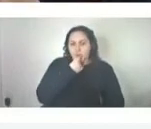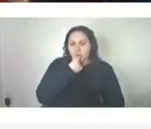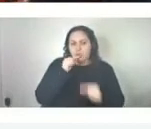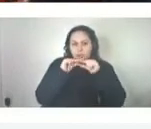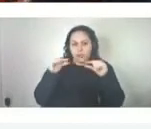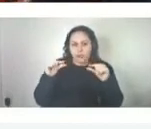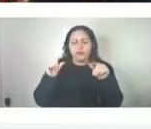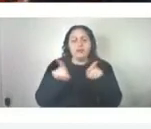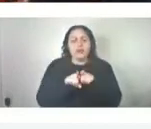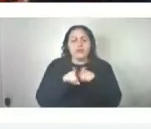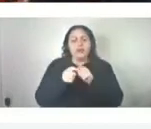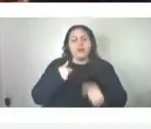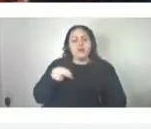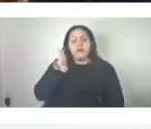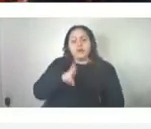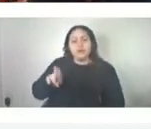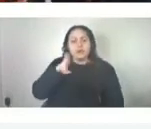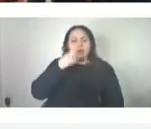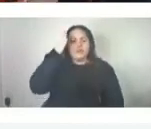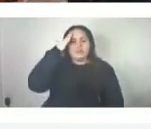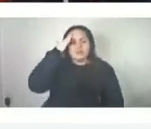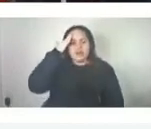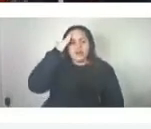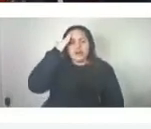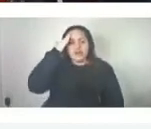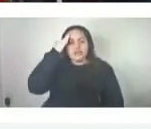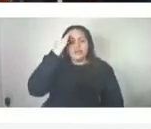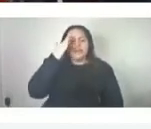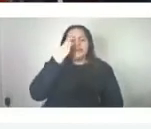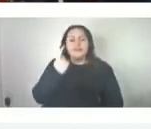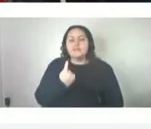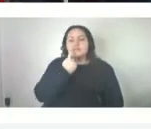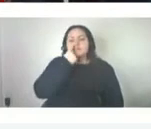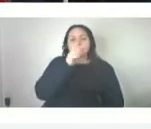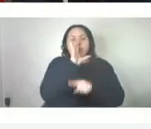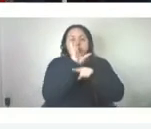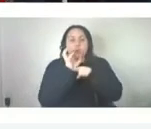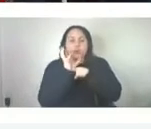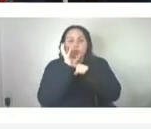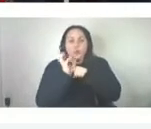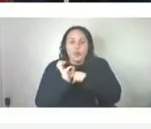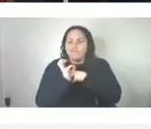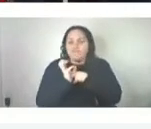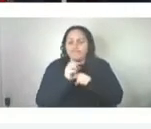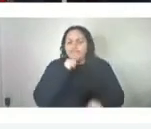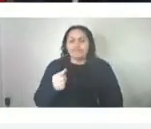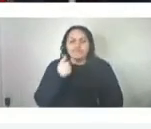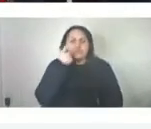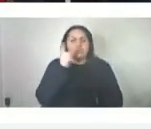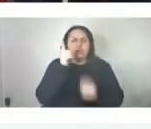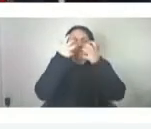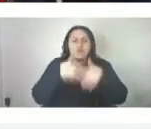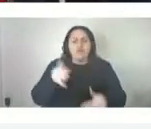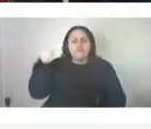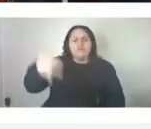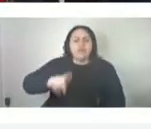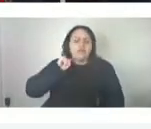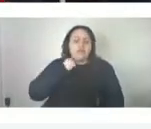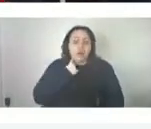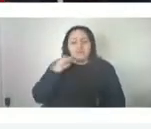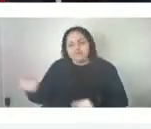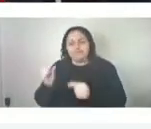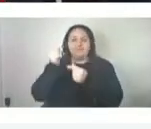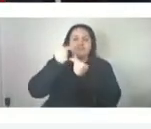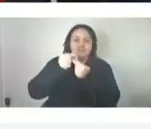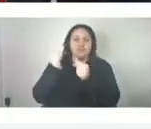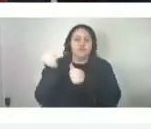uma ponteira daqueles aspirador nasal que não dão certo, que não serve para nada, só para a gente gastar e botar dinheiro fora, uma ponteira de apito